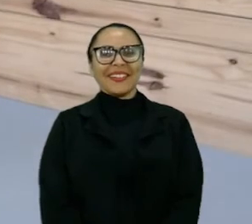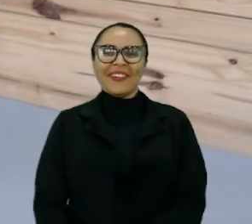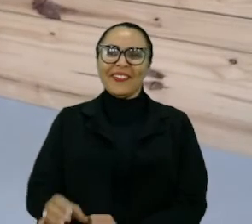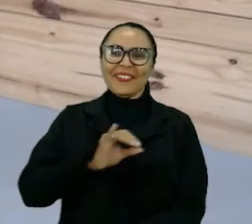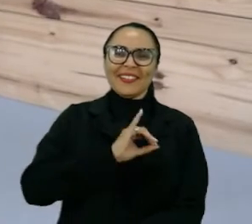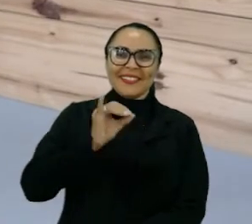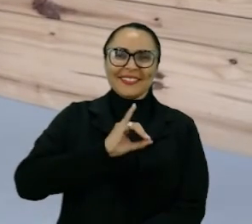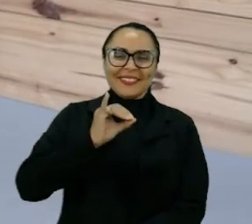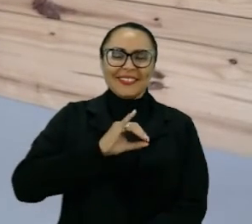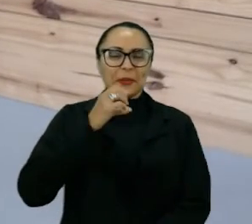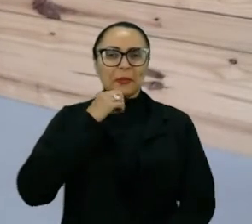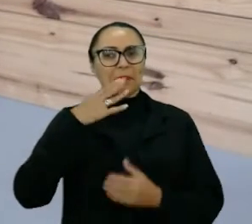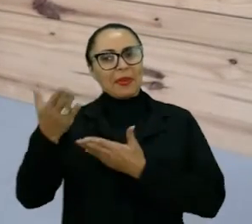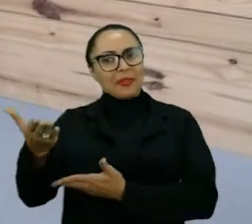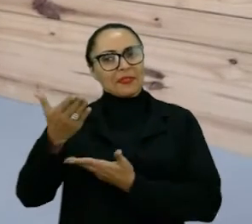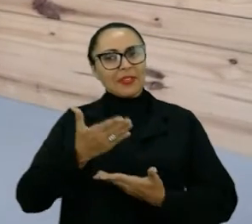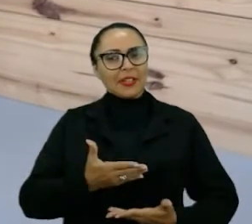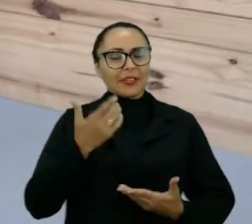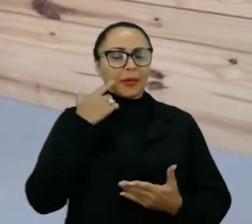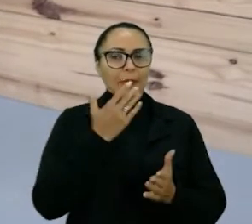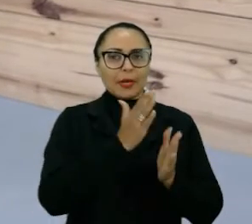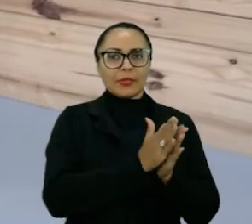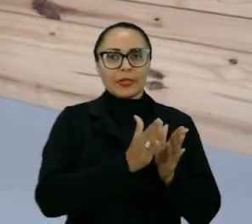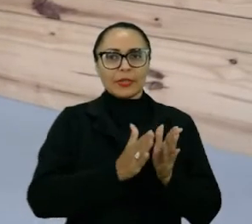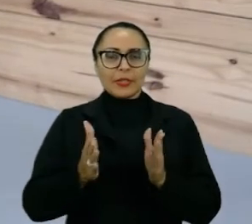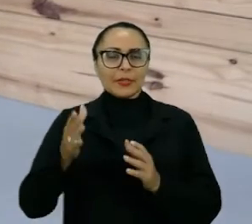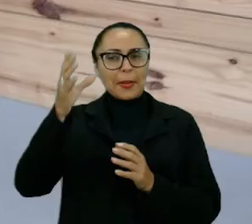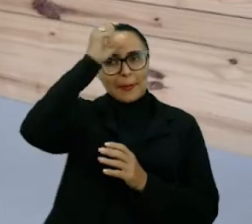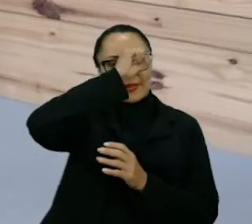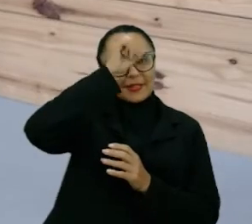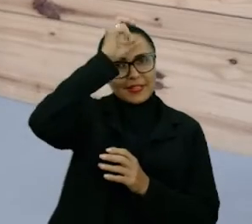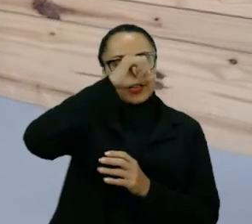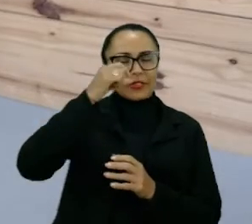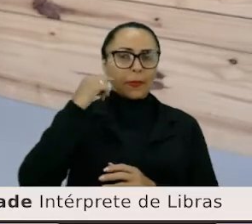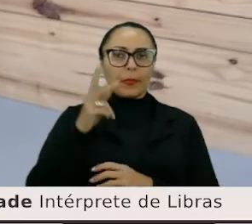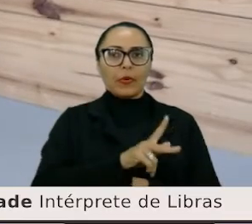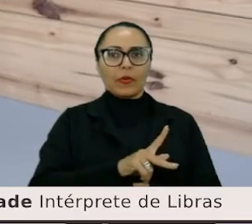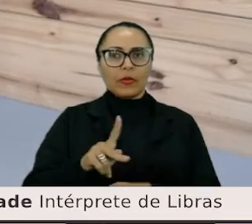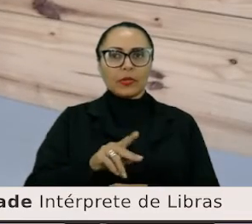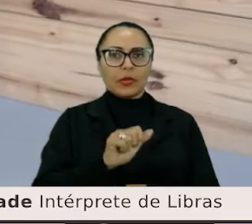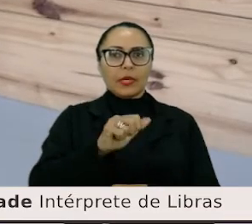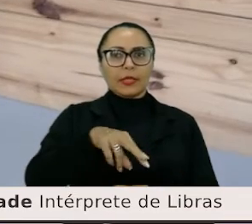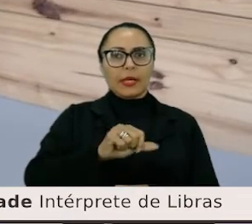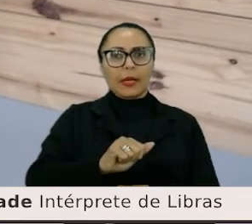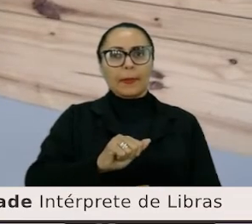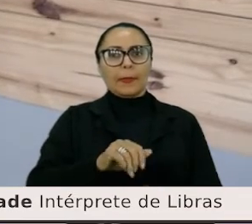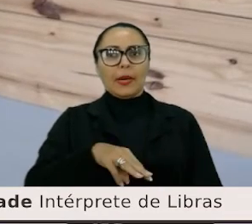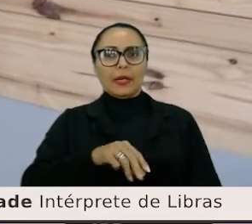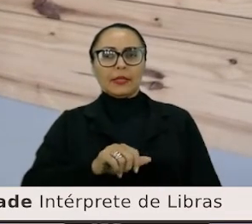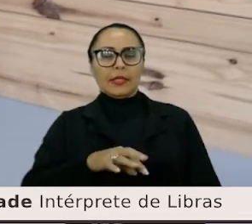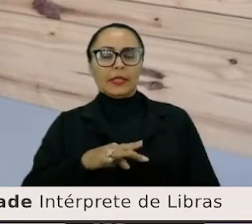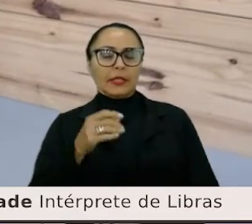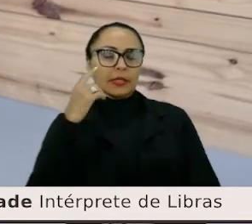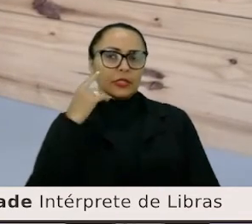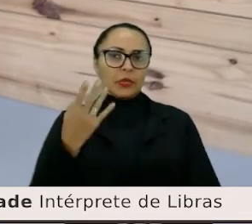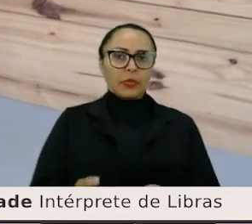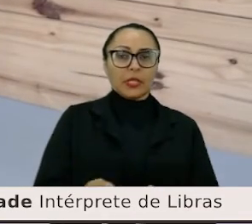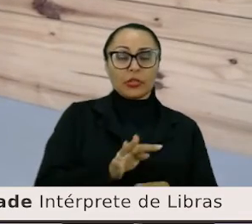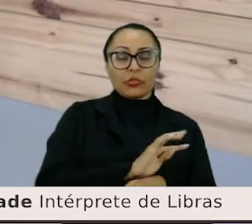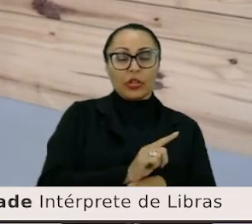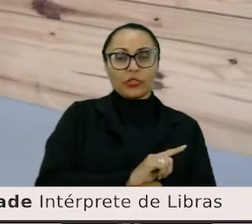Olá, estudante, seja bem-vindo a mais uma etapa de aprendizagem. Eu sou a professora Ana Marta, da disciplina de Gestão da